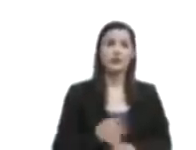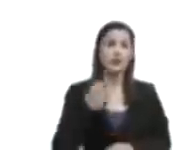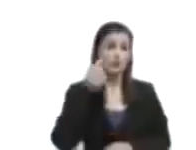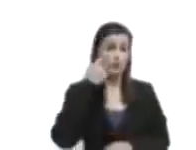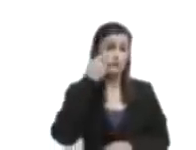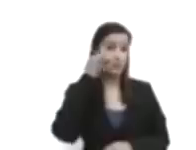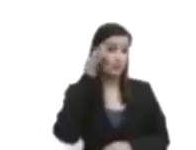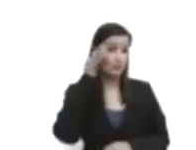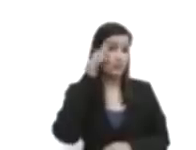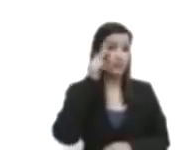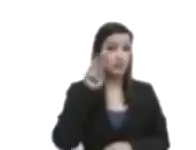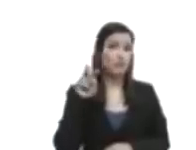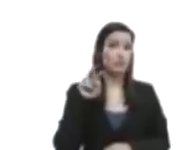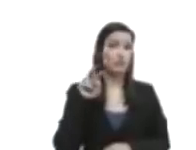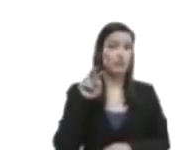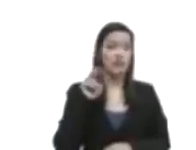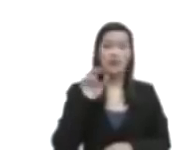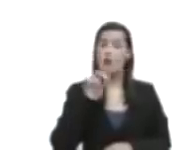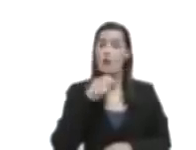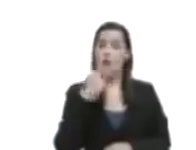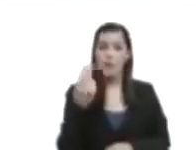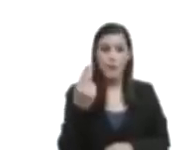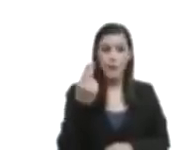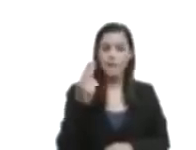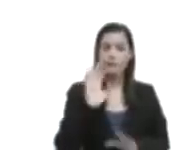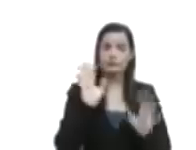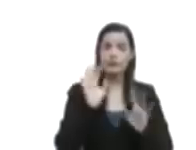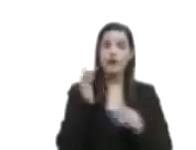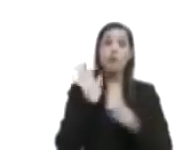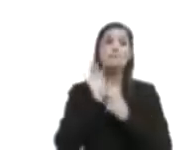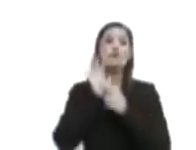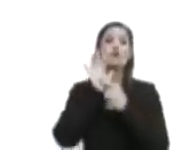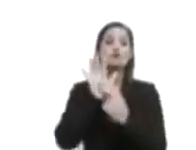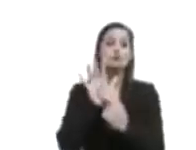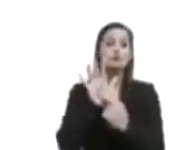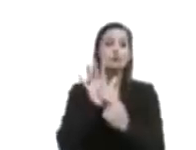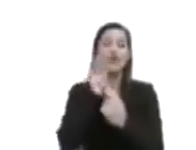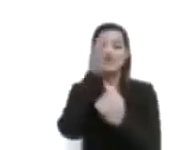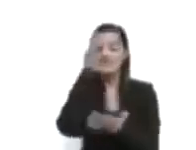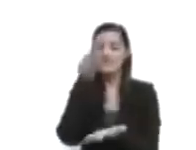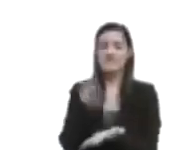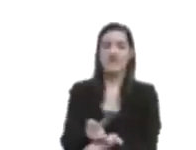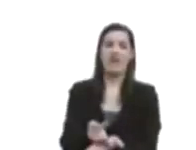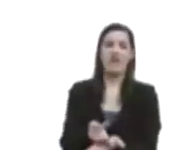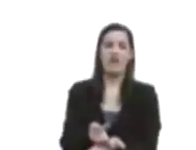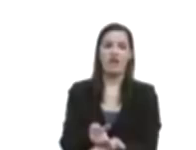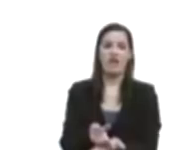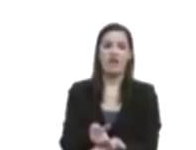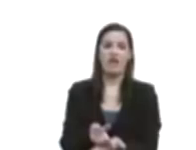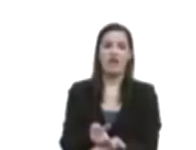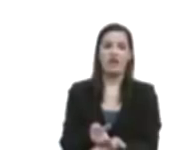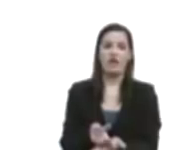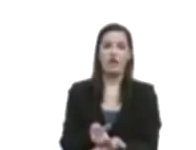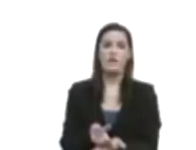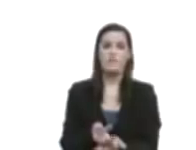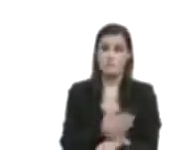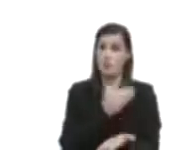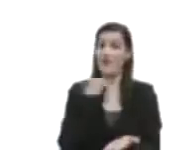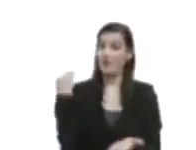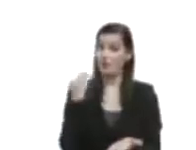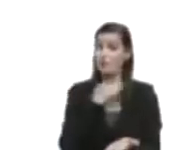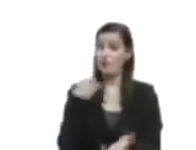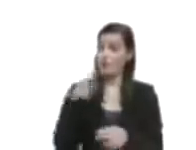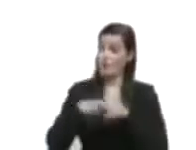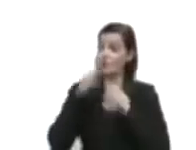testemunharam da sua fé com o seu sangue. Desde Paulo, decapitado por Nero. Estive